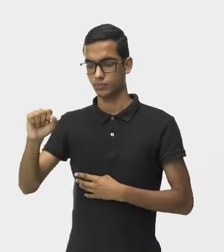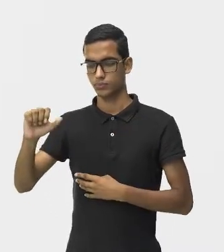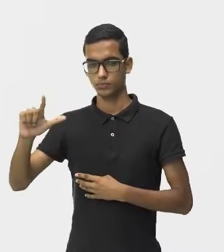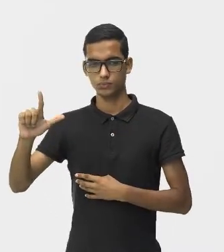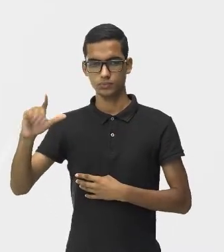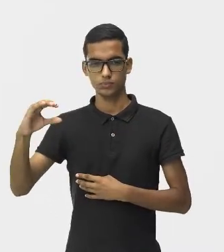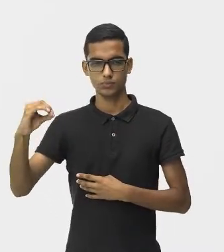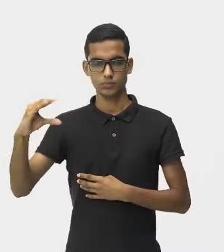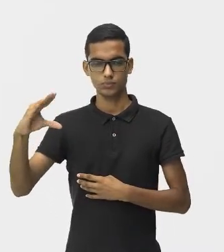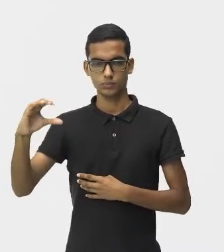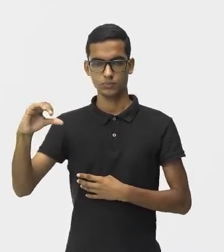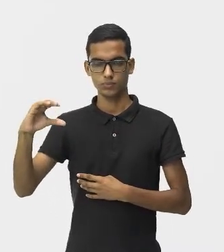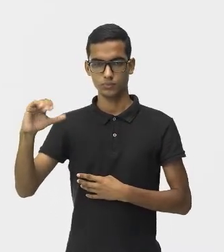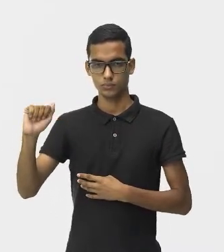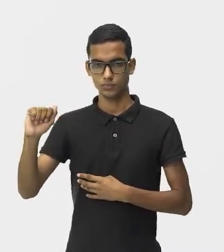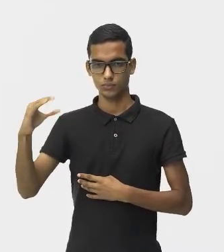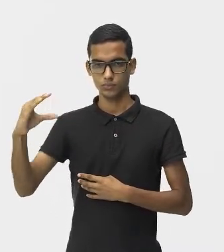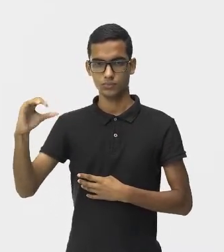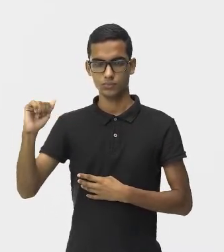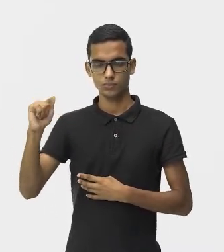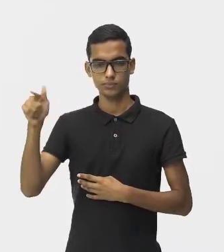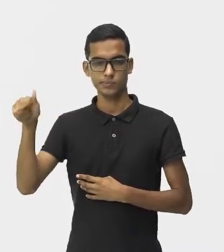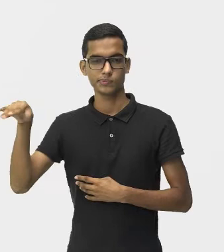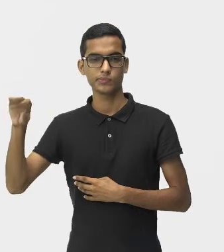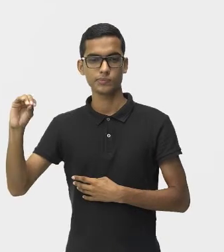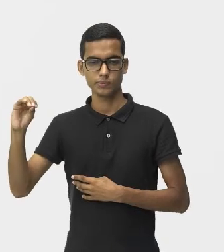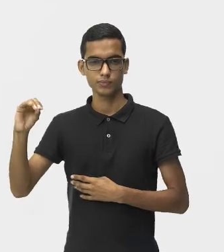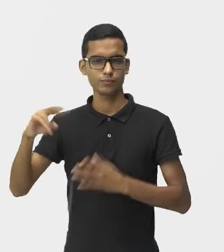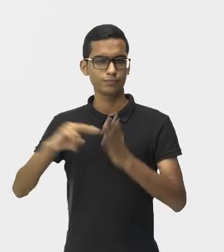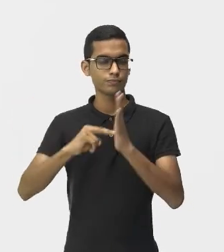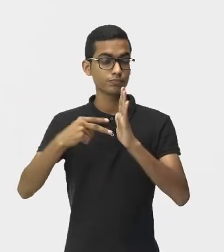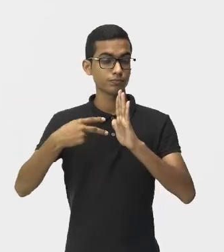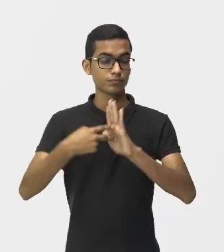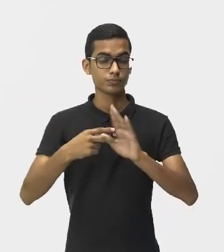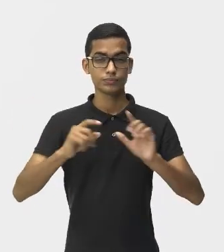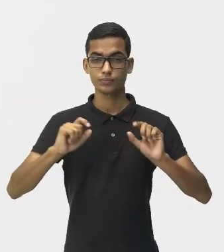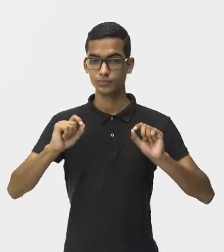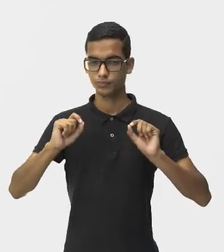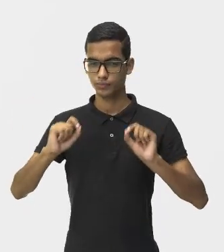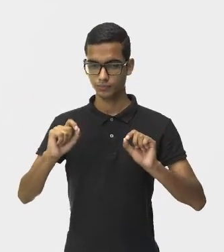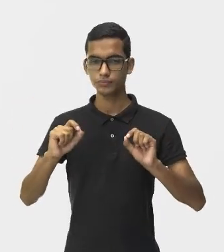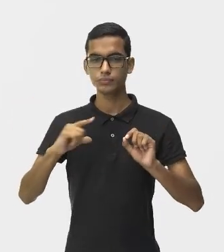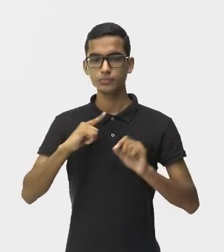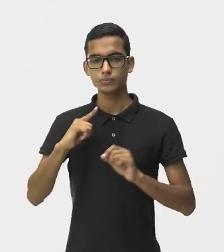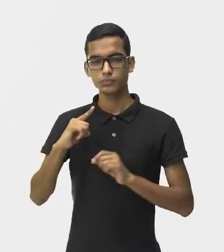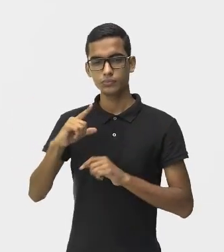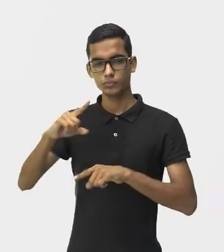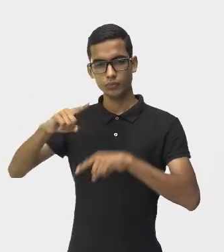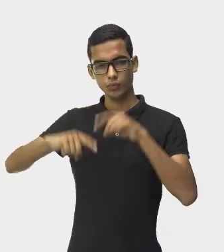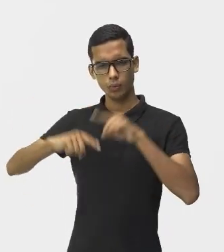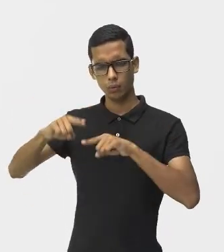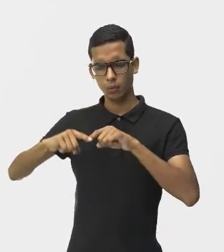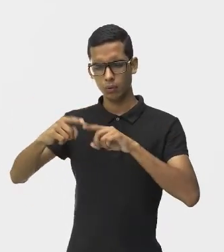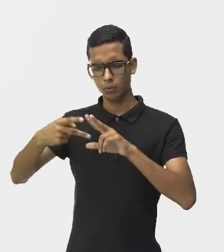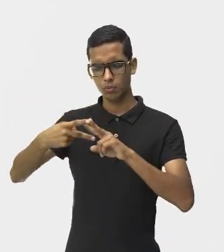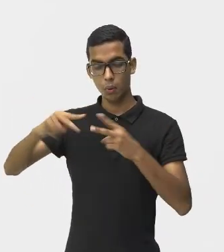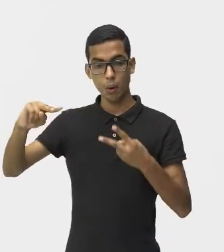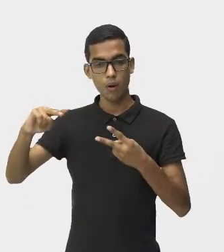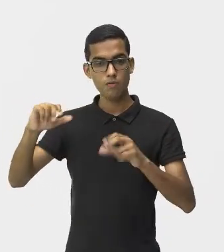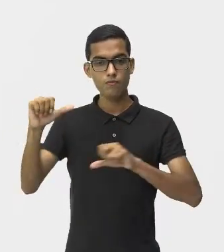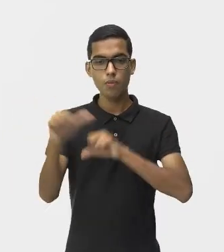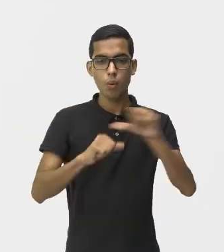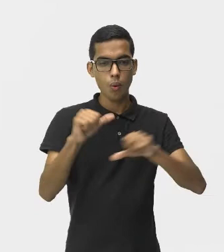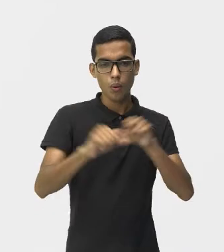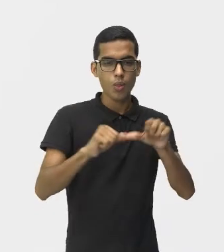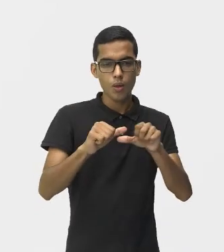de material. Só que essa troca de material, ela vai acontecer entre cromossomos não homólogos,